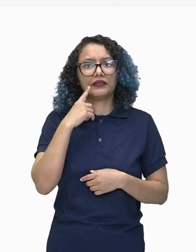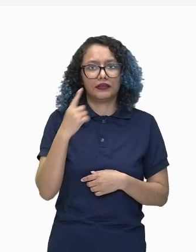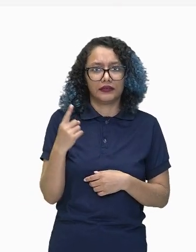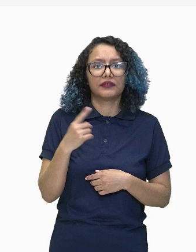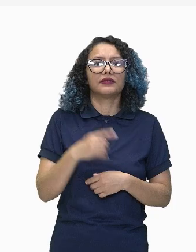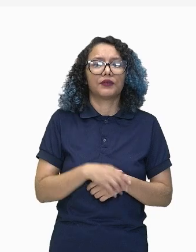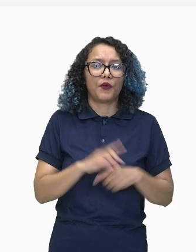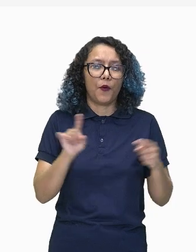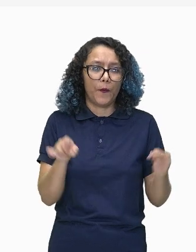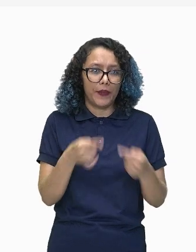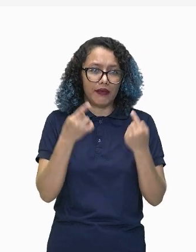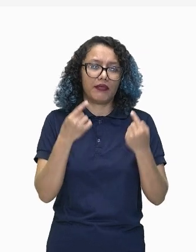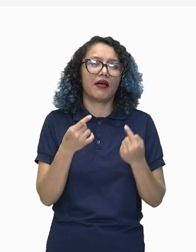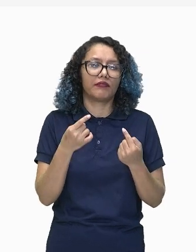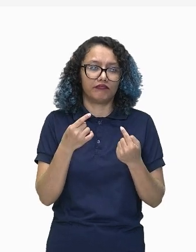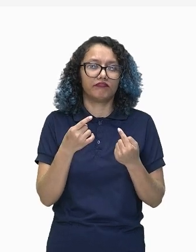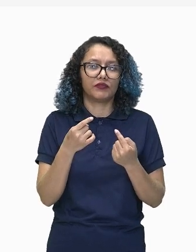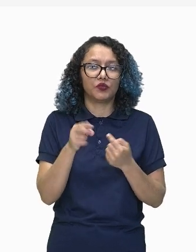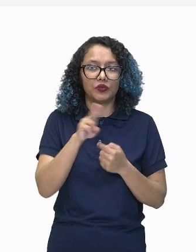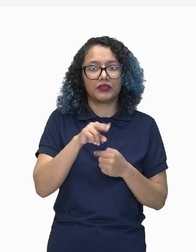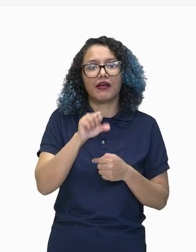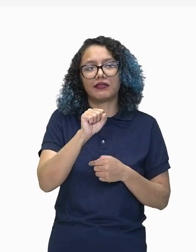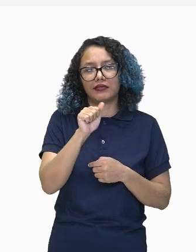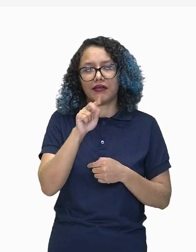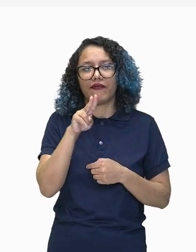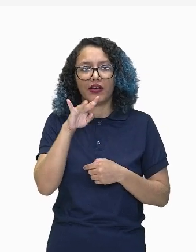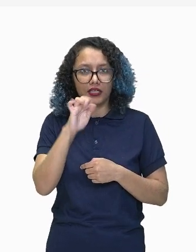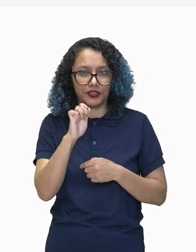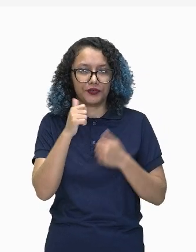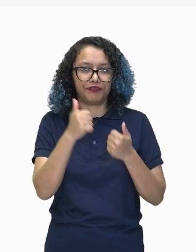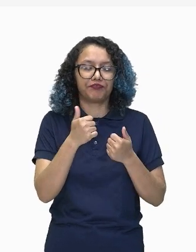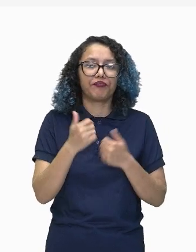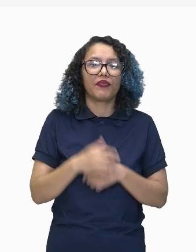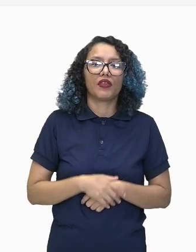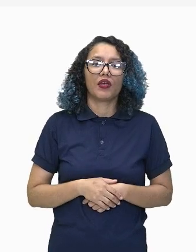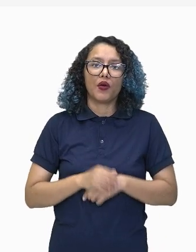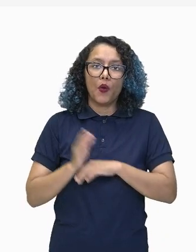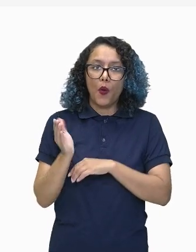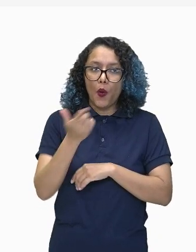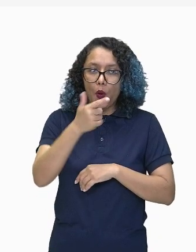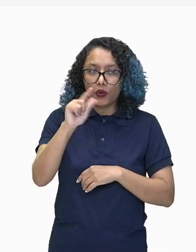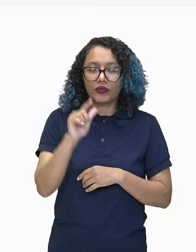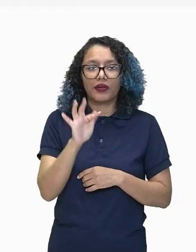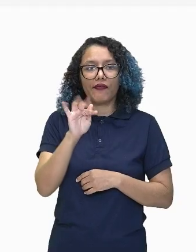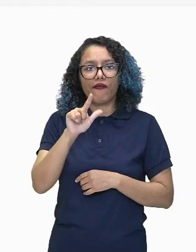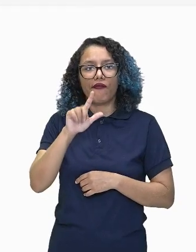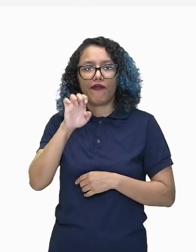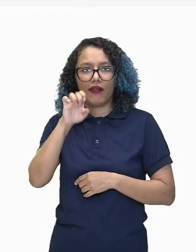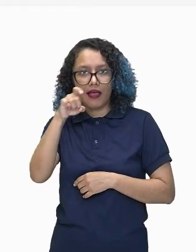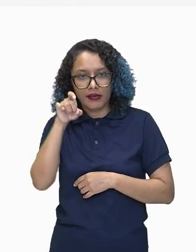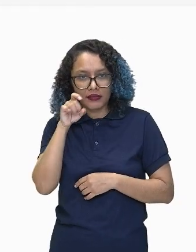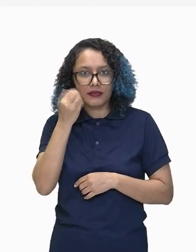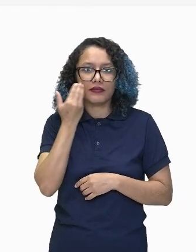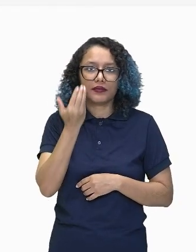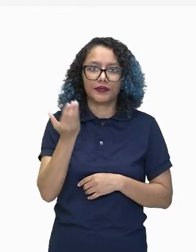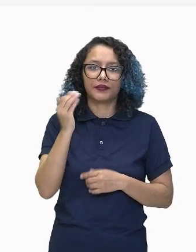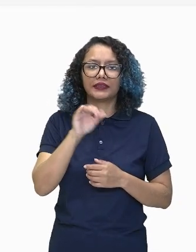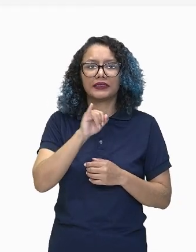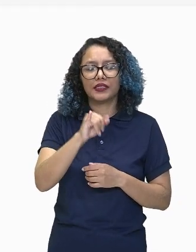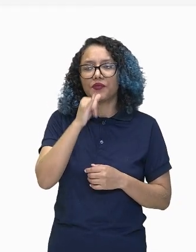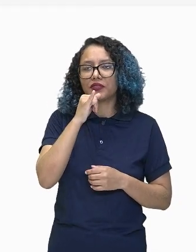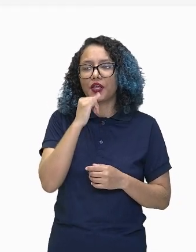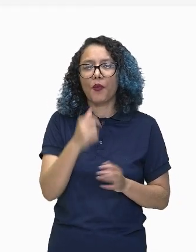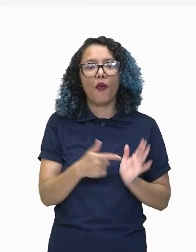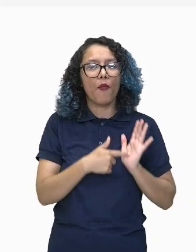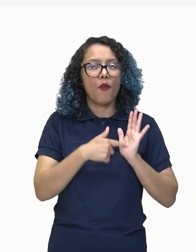foi pesado. Temos outra palavra aqui, que é a palavra flex, ok? Então, quando você quer